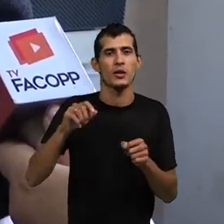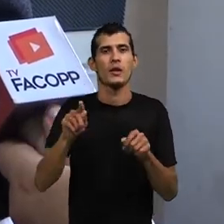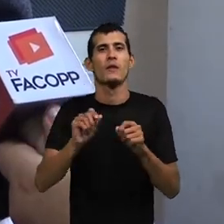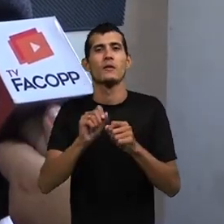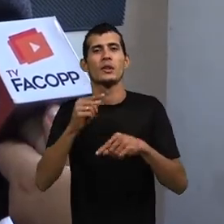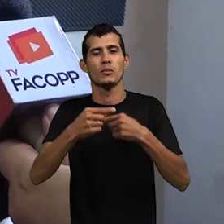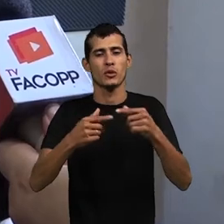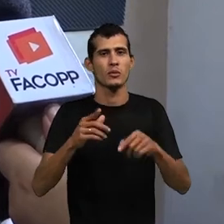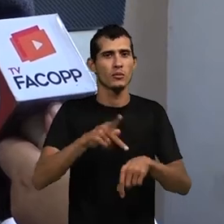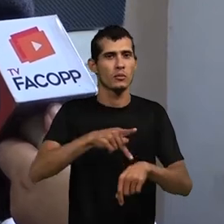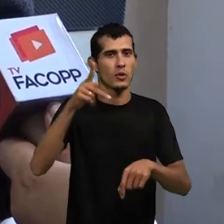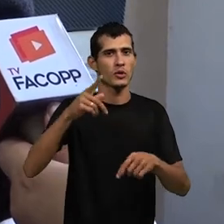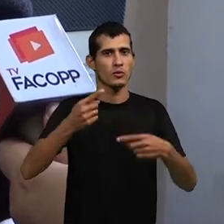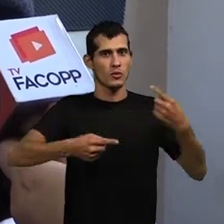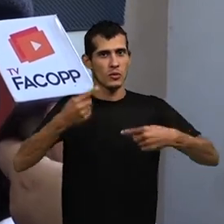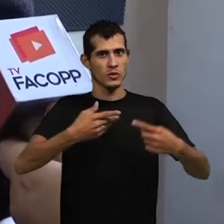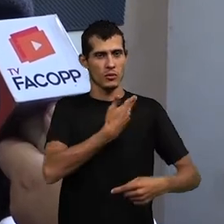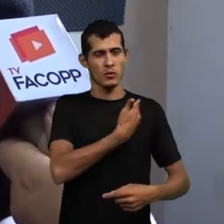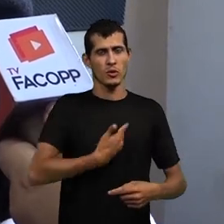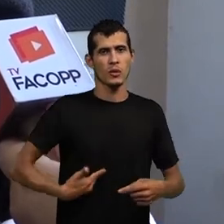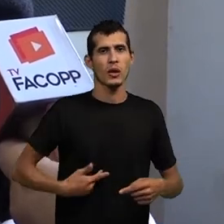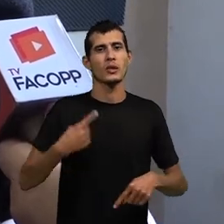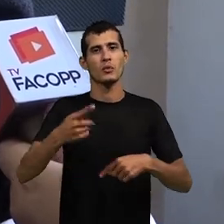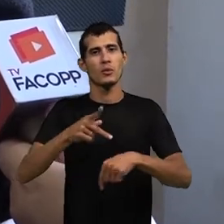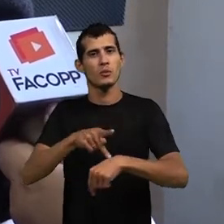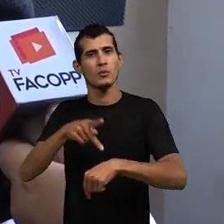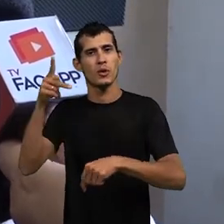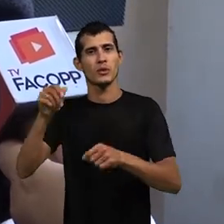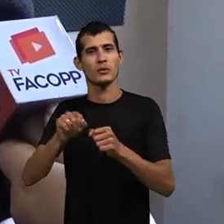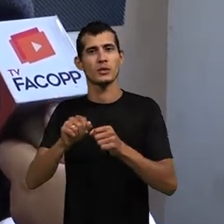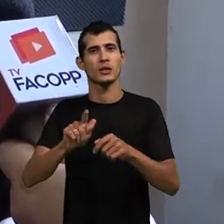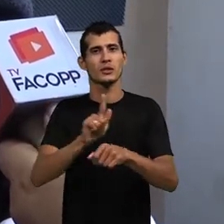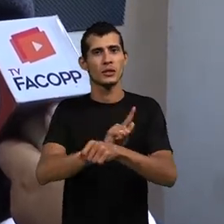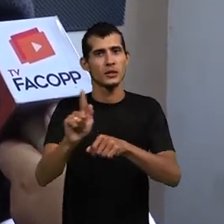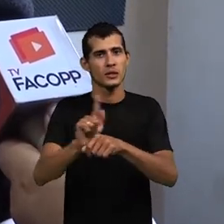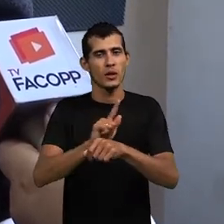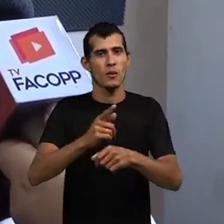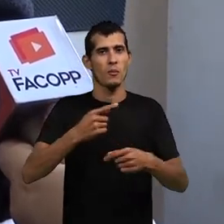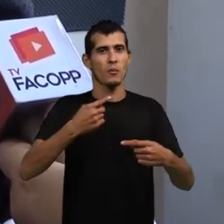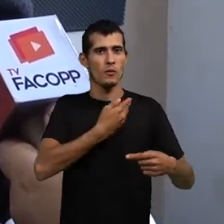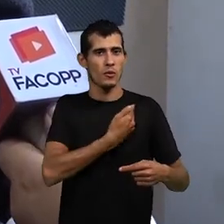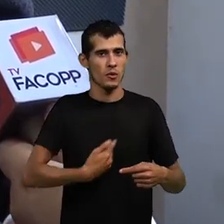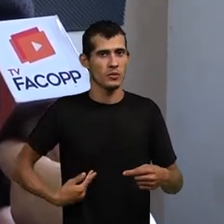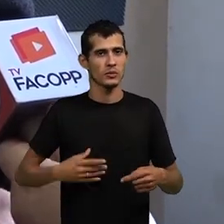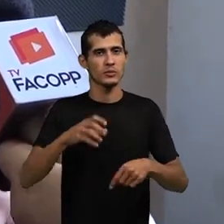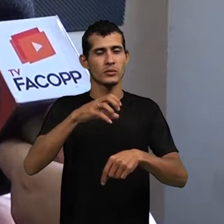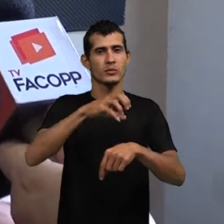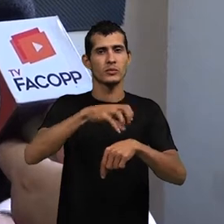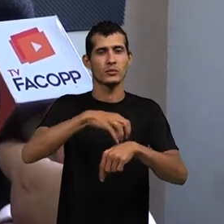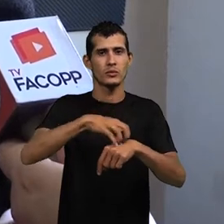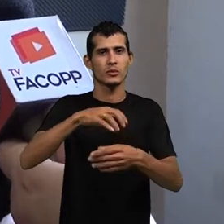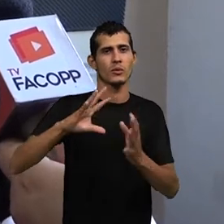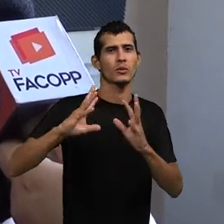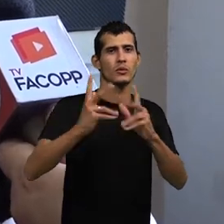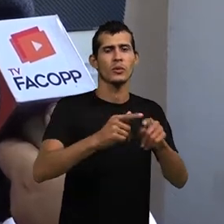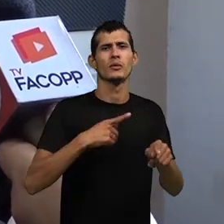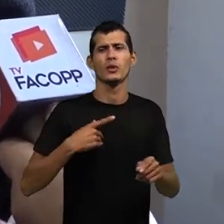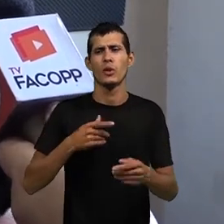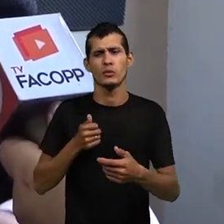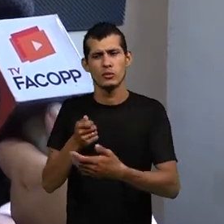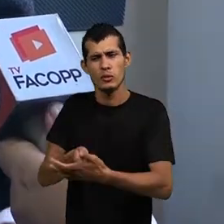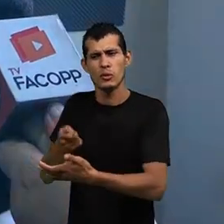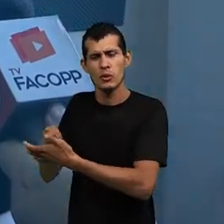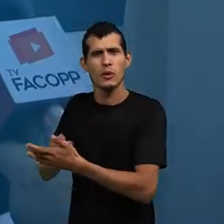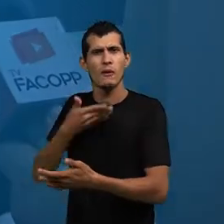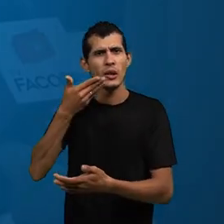em políticas públicas e uma outra pós em gestão pública municipal, justamente para ir atrás desses direitos,